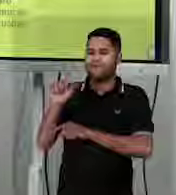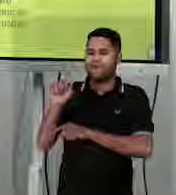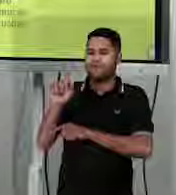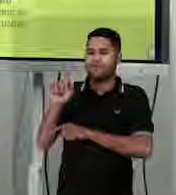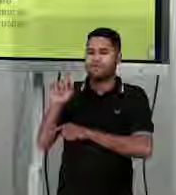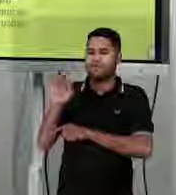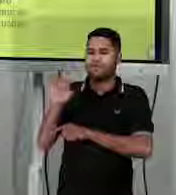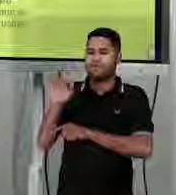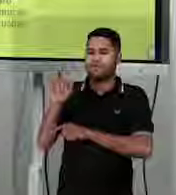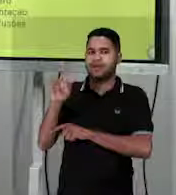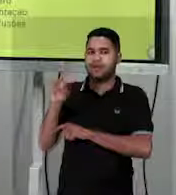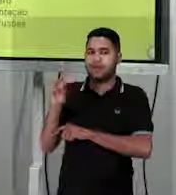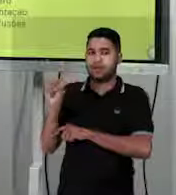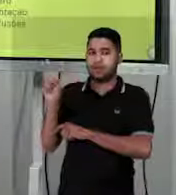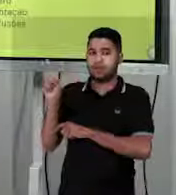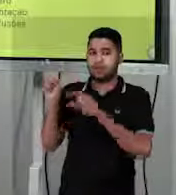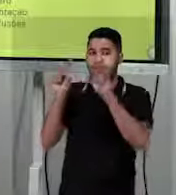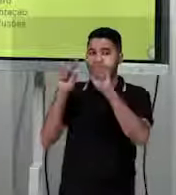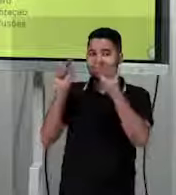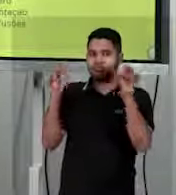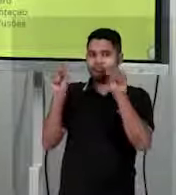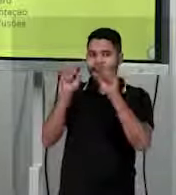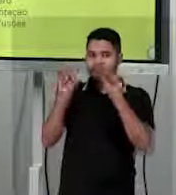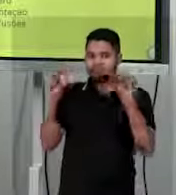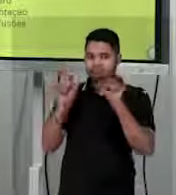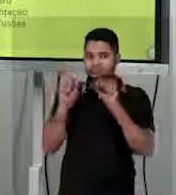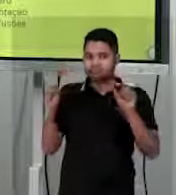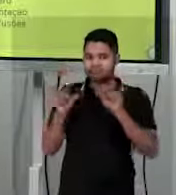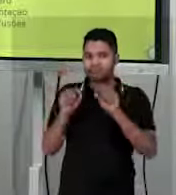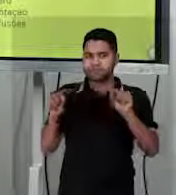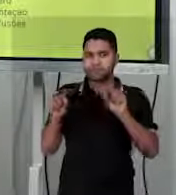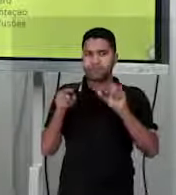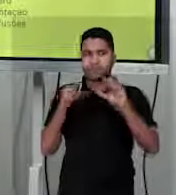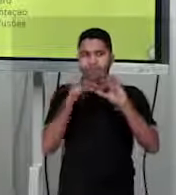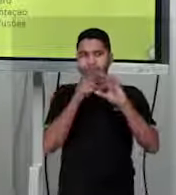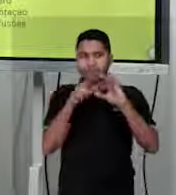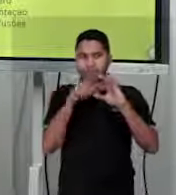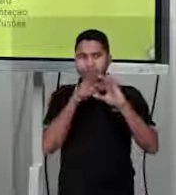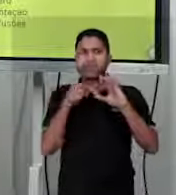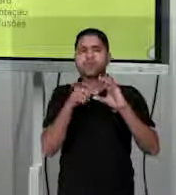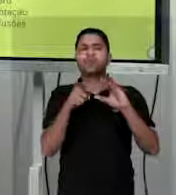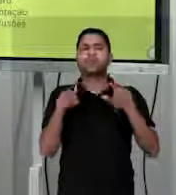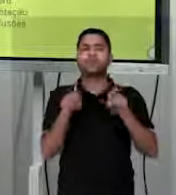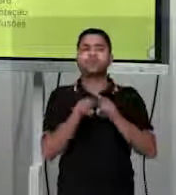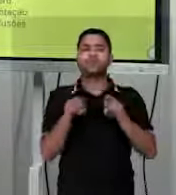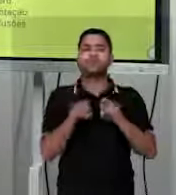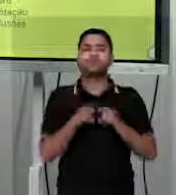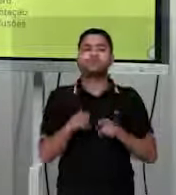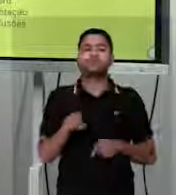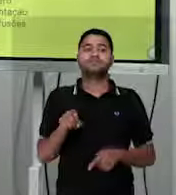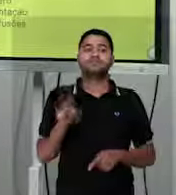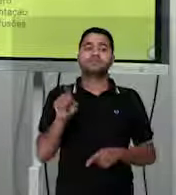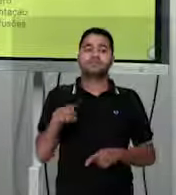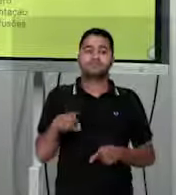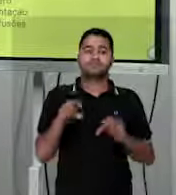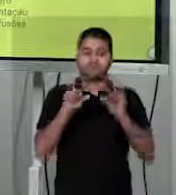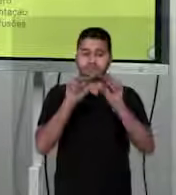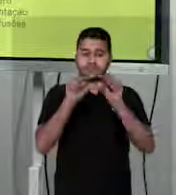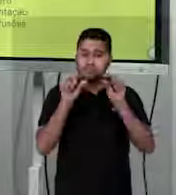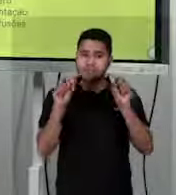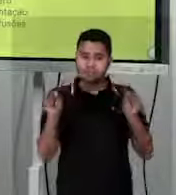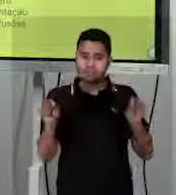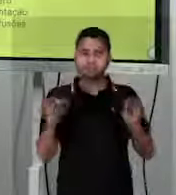ó. Ele tem o flagelo, aqui o núcleo bem delimitado e ele é afinalado